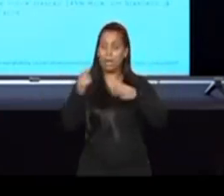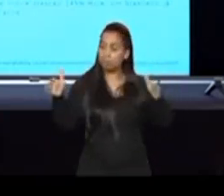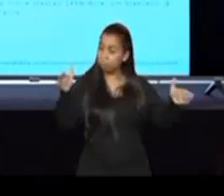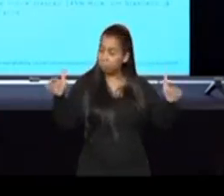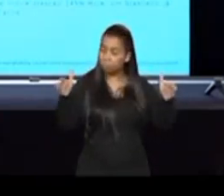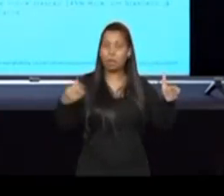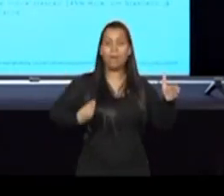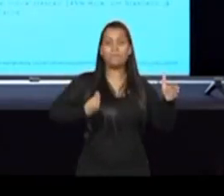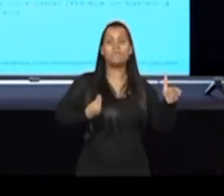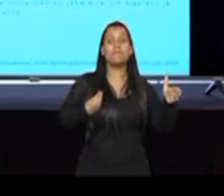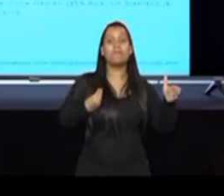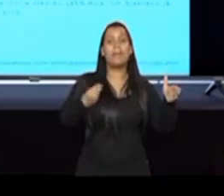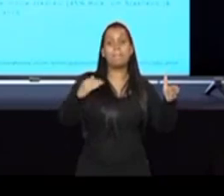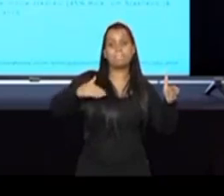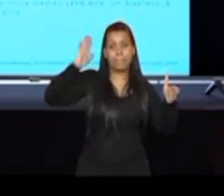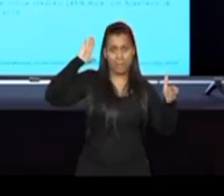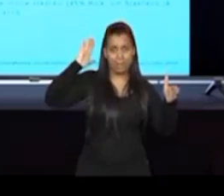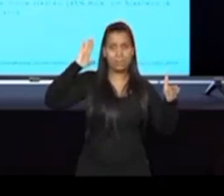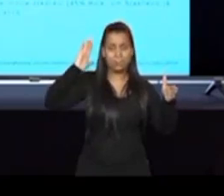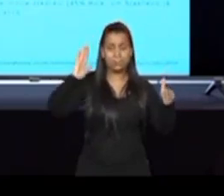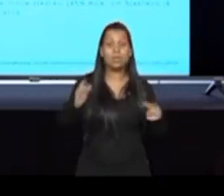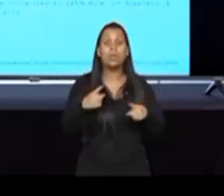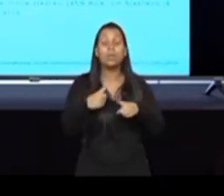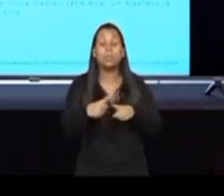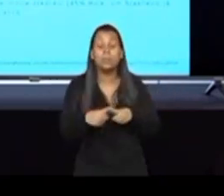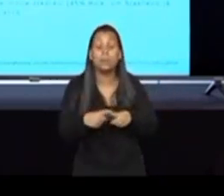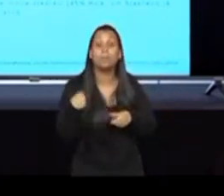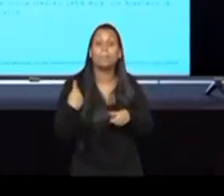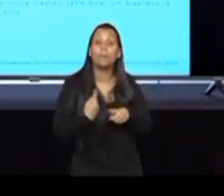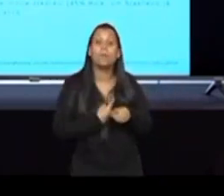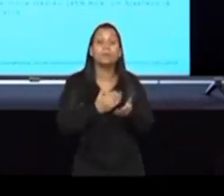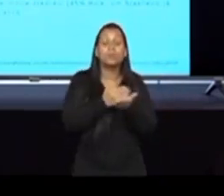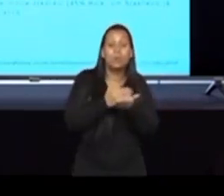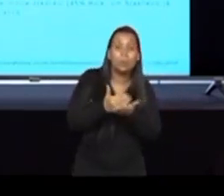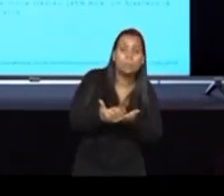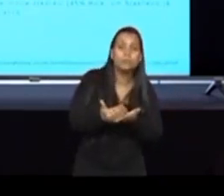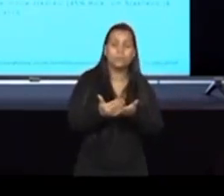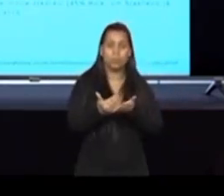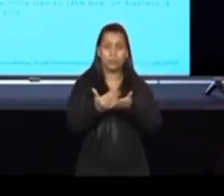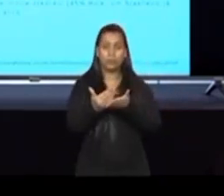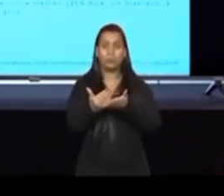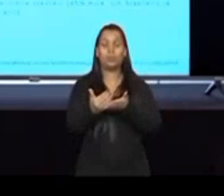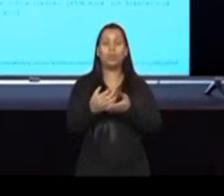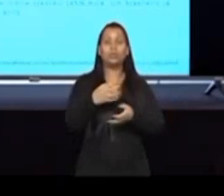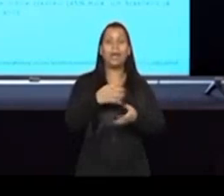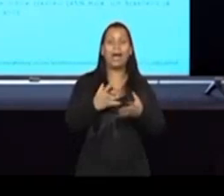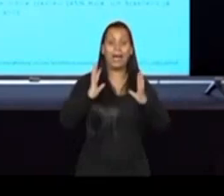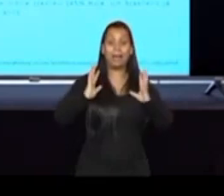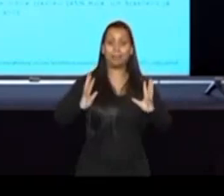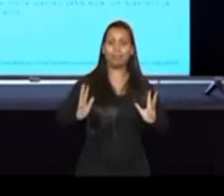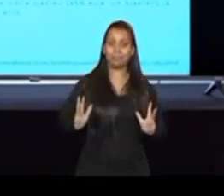viver muito mais tempo? Foi justamente, pessoal, quando começamos a associar os hábitos de